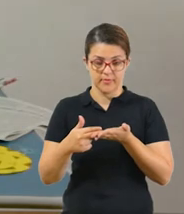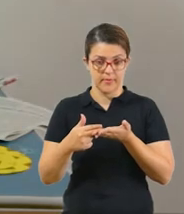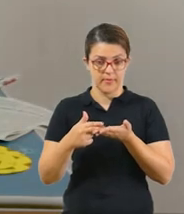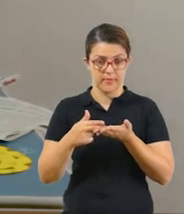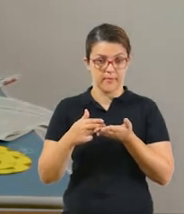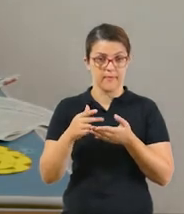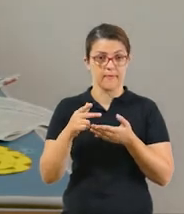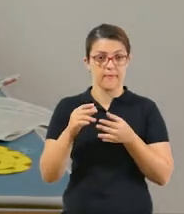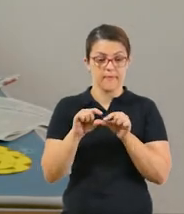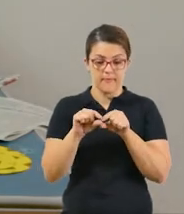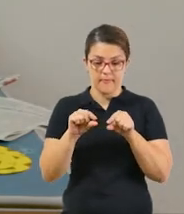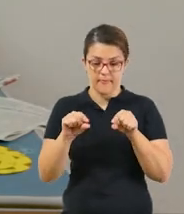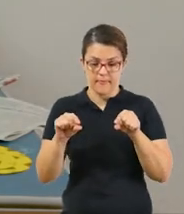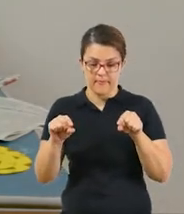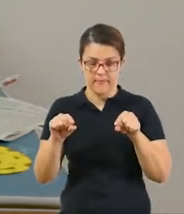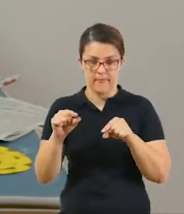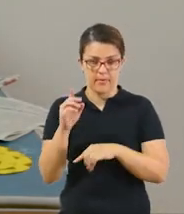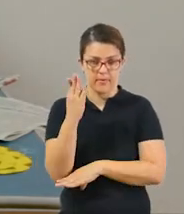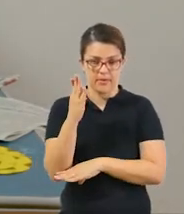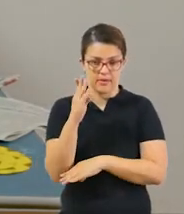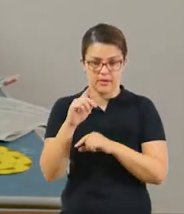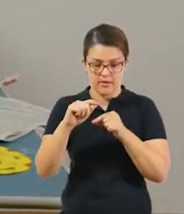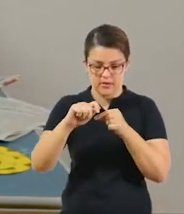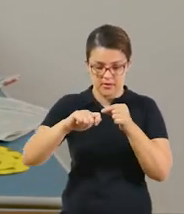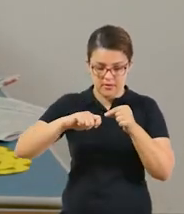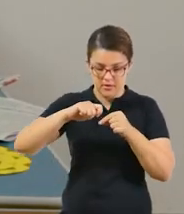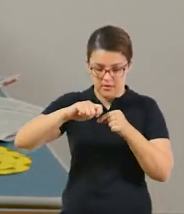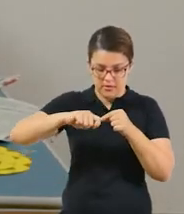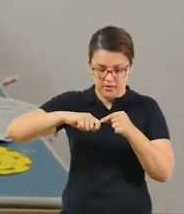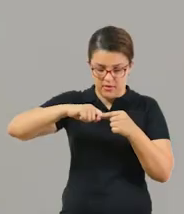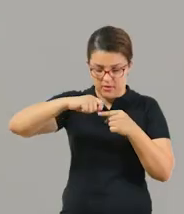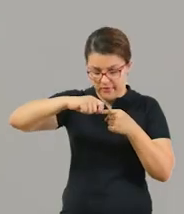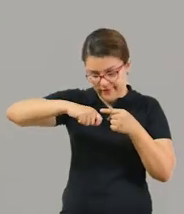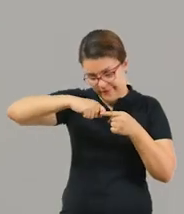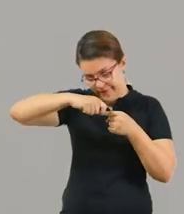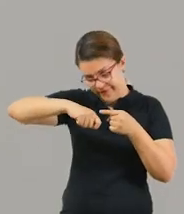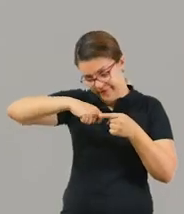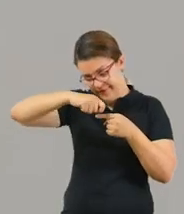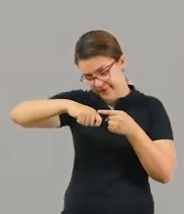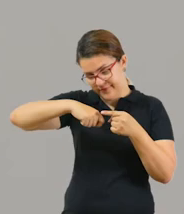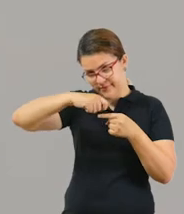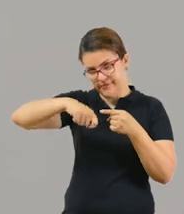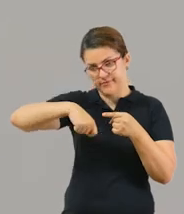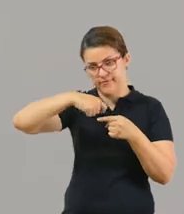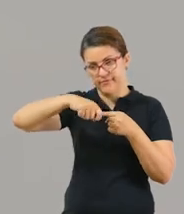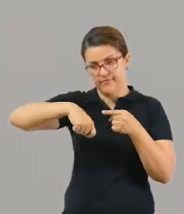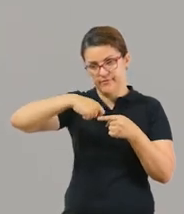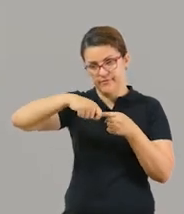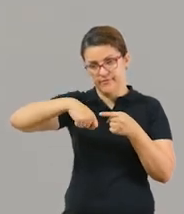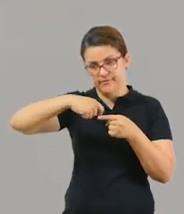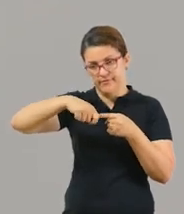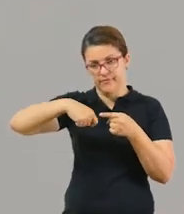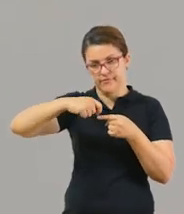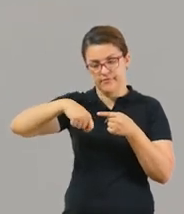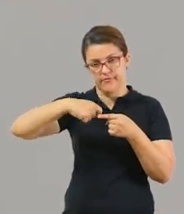palitinho para que ela fique bem bem redondinha olha lá